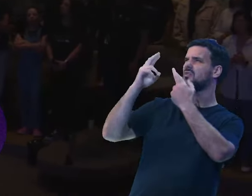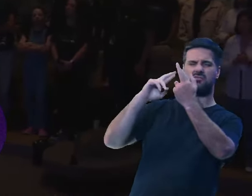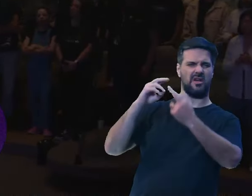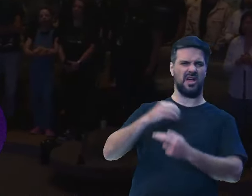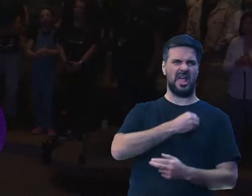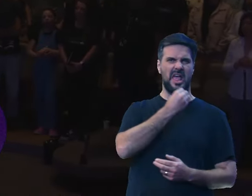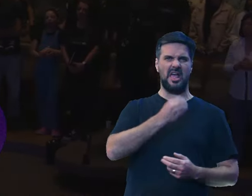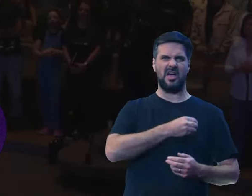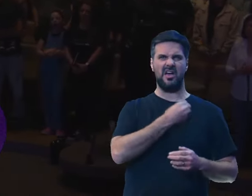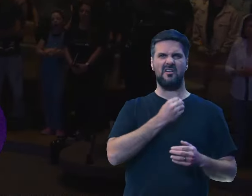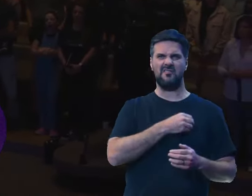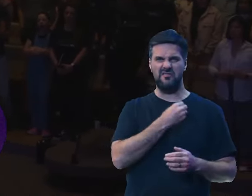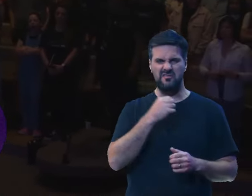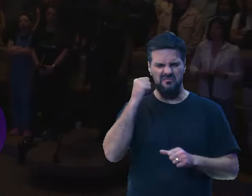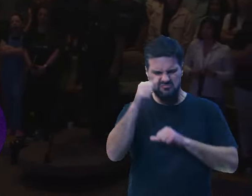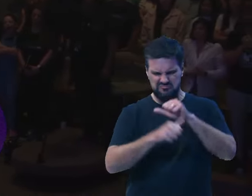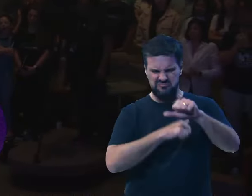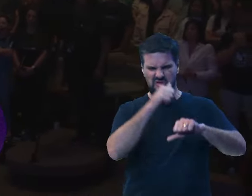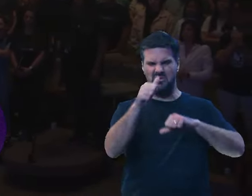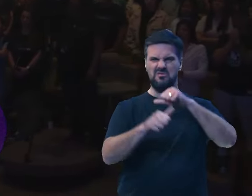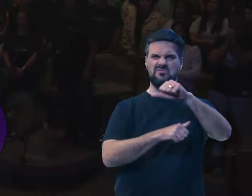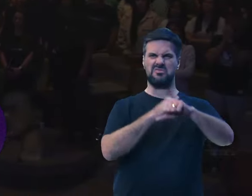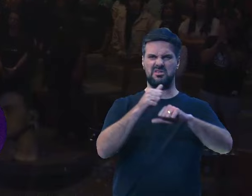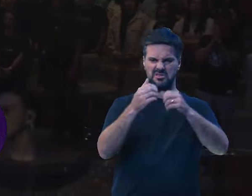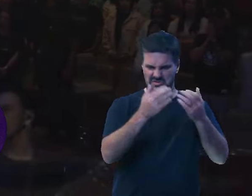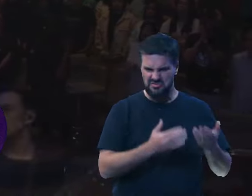transformadas e o propósito agregados em quem eles são.